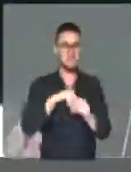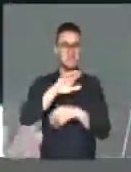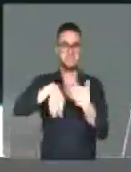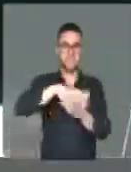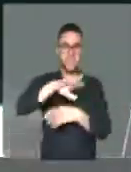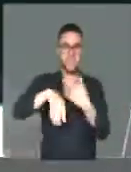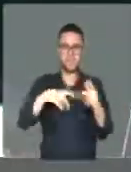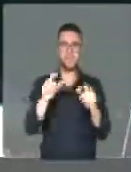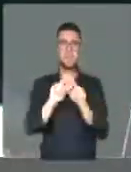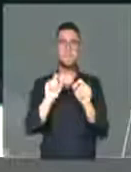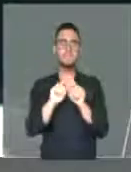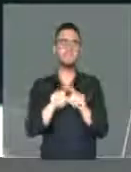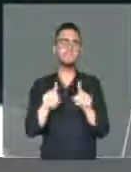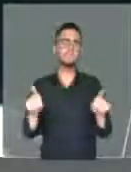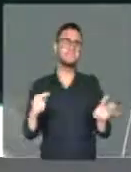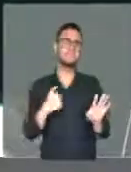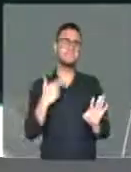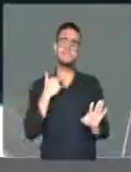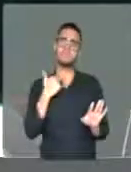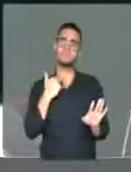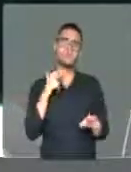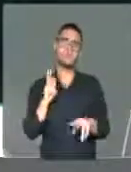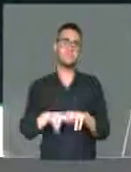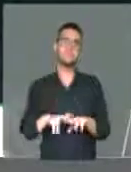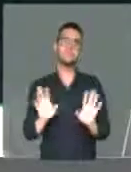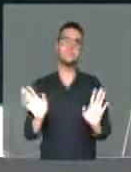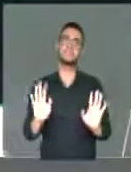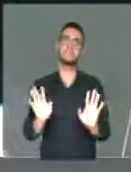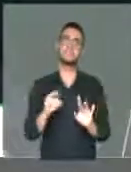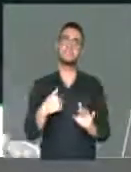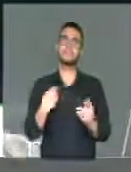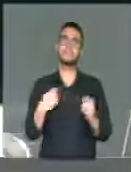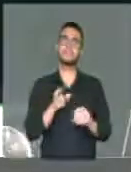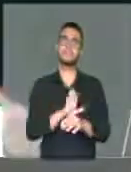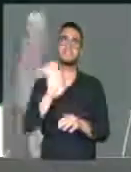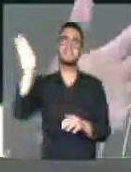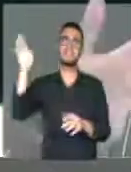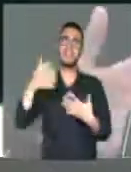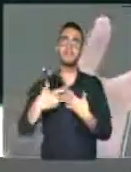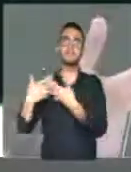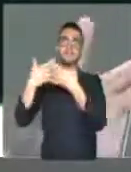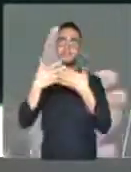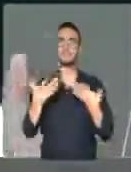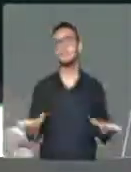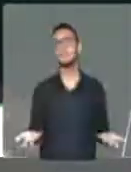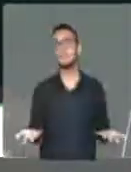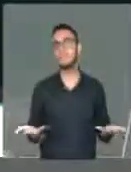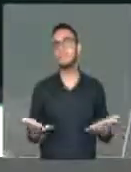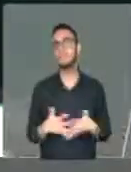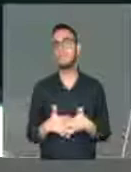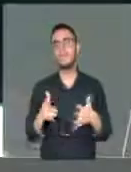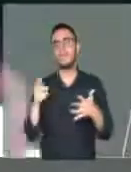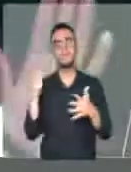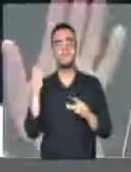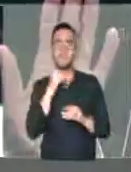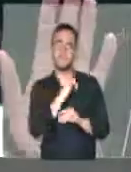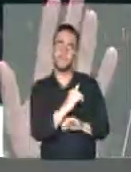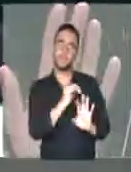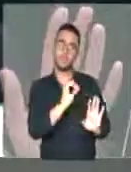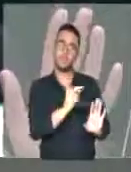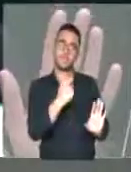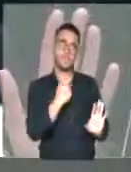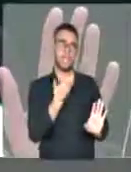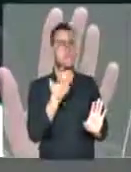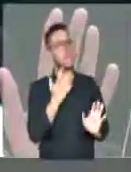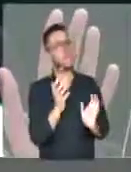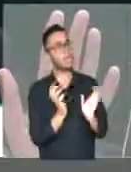confusão, tudo, mas eu não posso ficar preso, eu tenho que ir para os Estados Unidos. Aí ele pegou e falou assim, eu vou entregar um